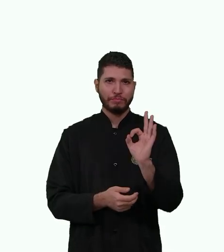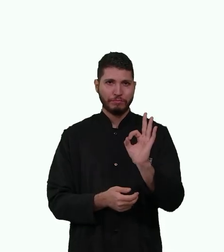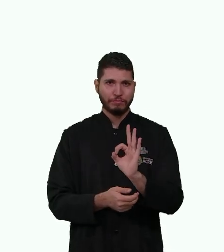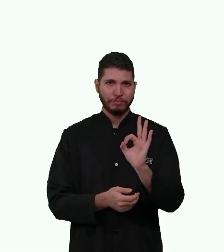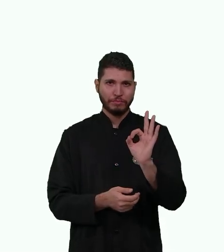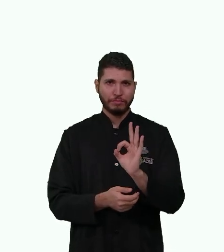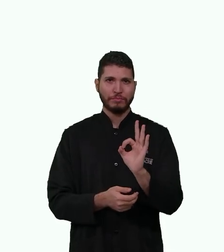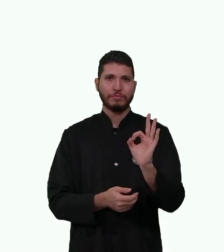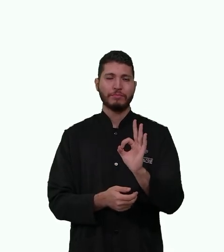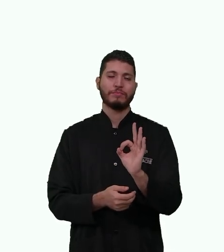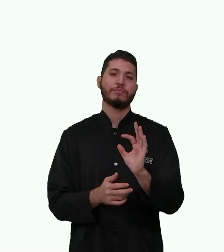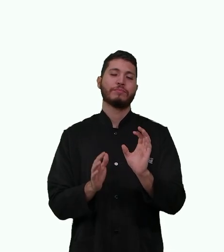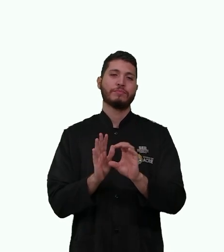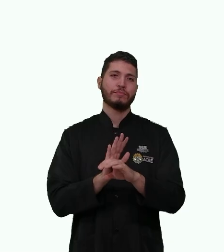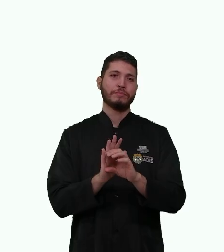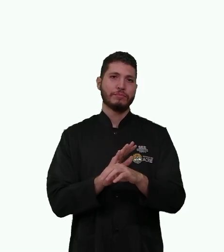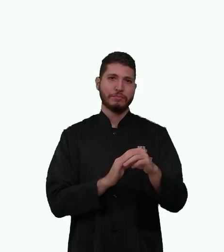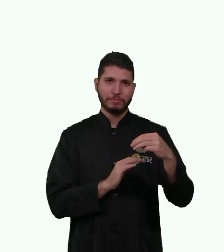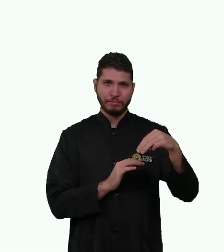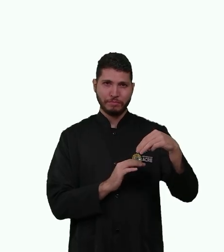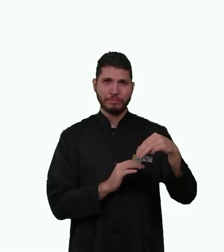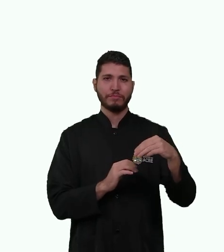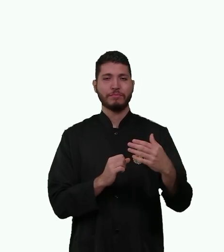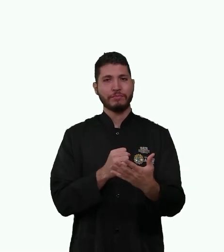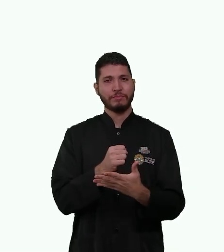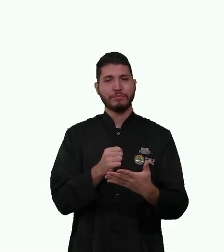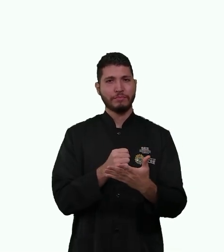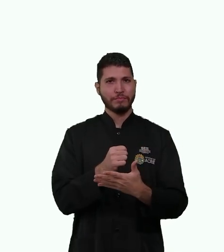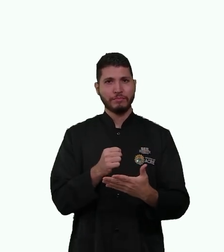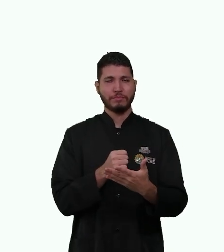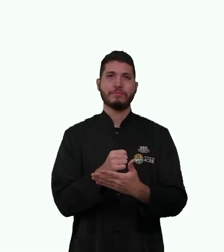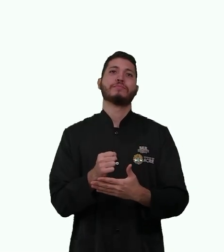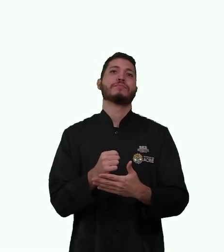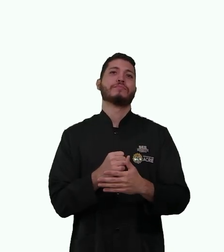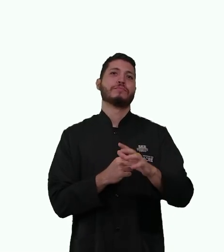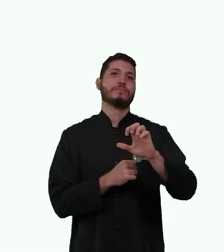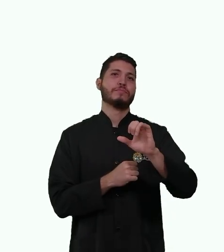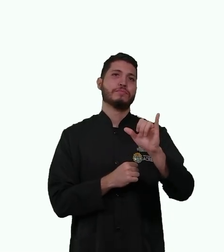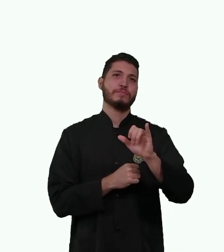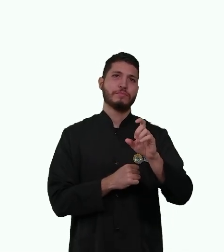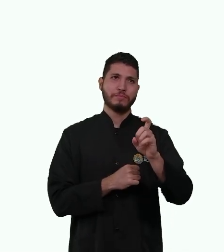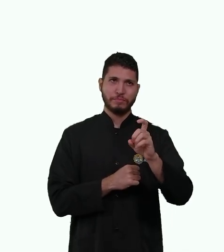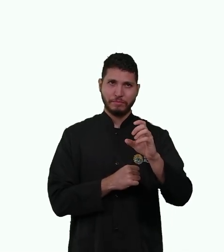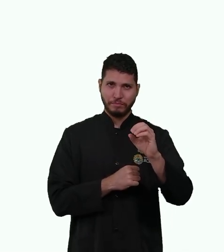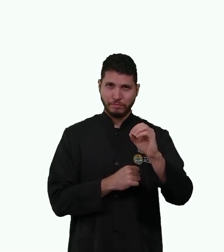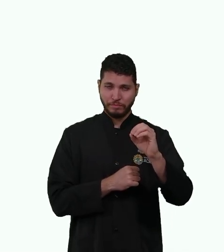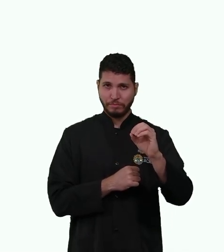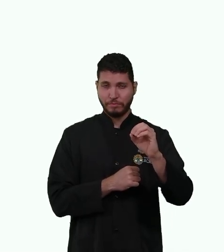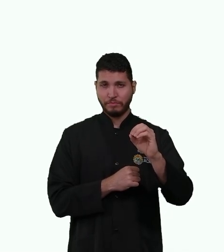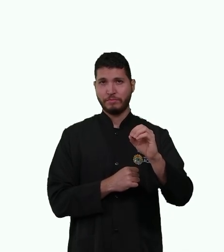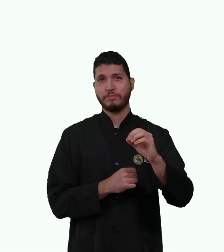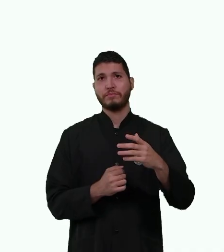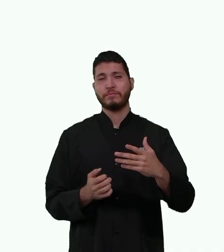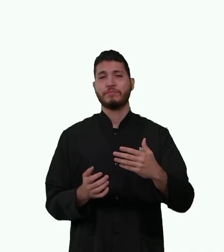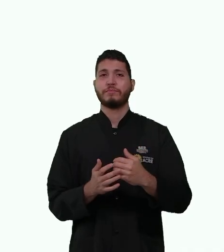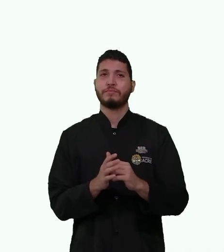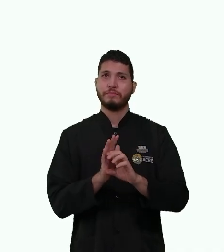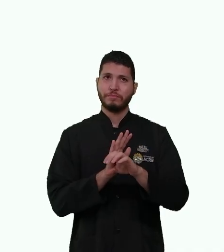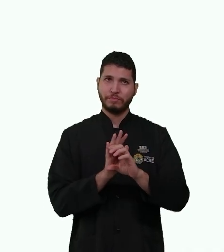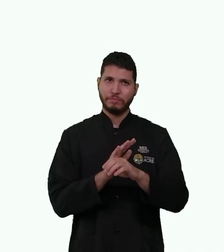encaixa aqui nesse conceito de matemática básica. Ela faz parte do eixo matemática básica. Isso também se aplica muito nos